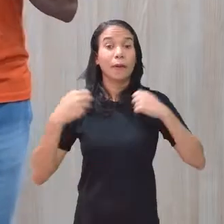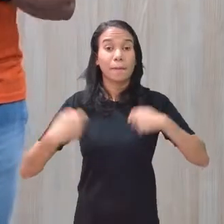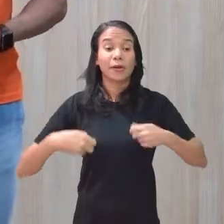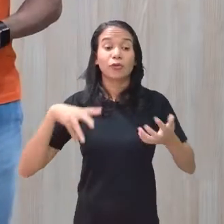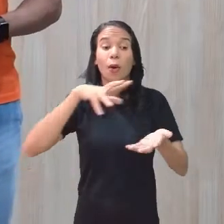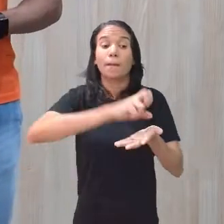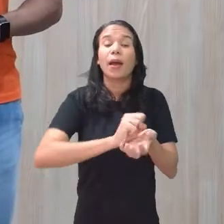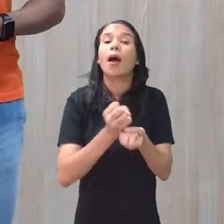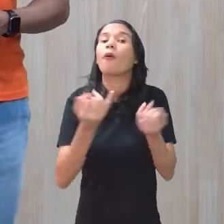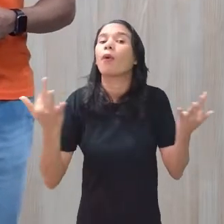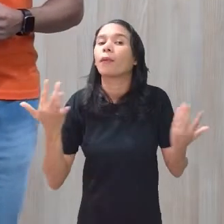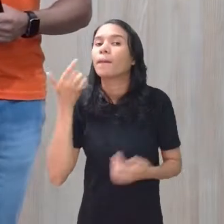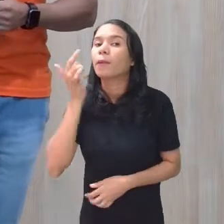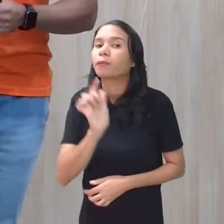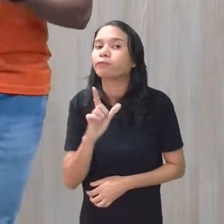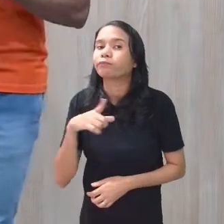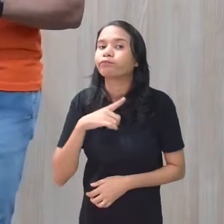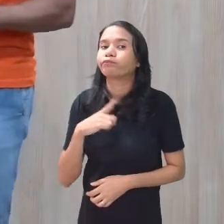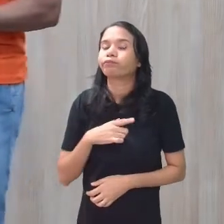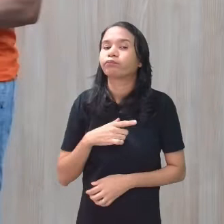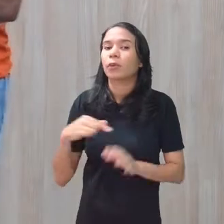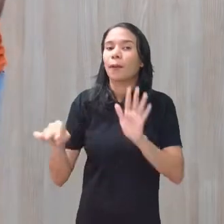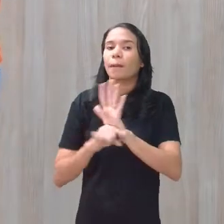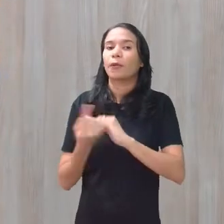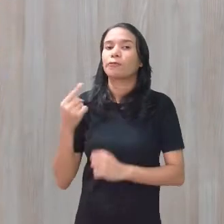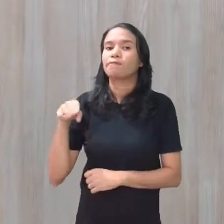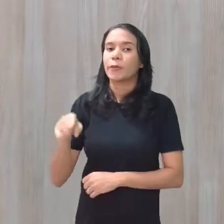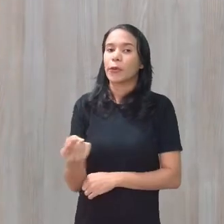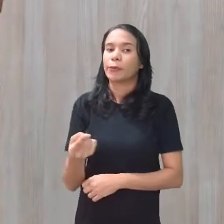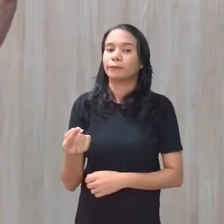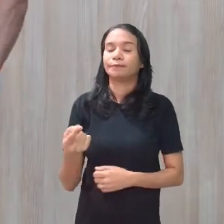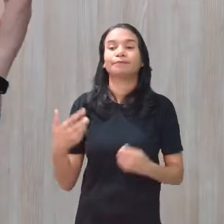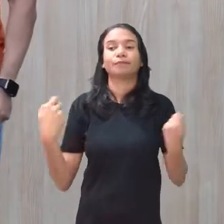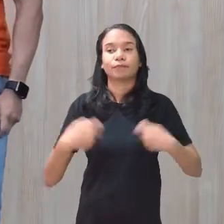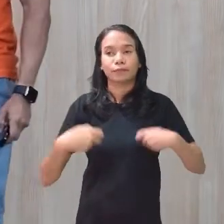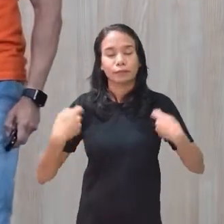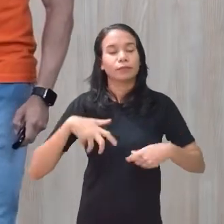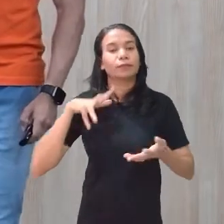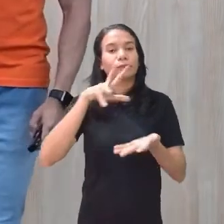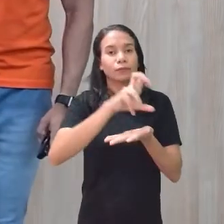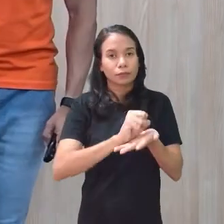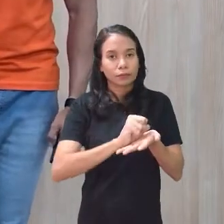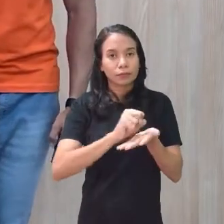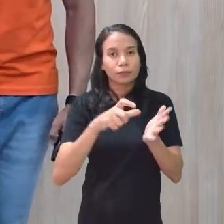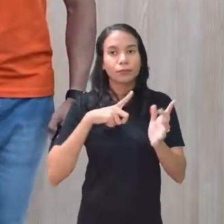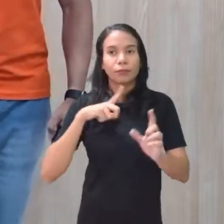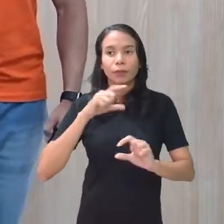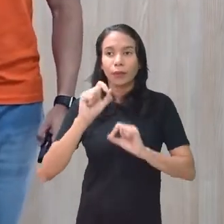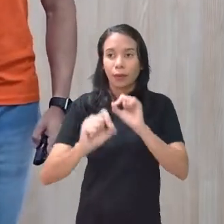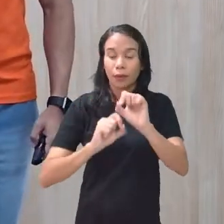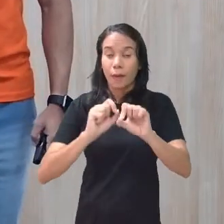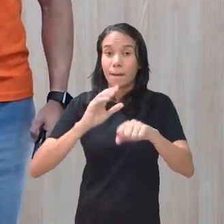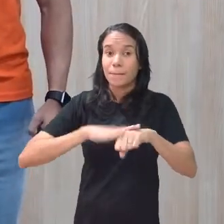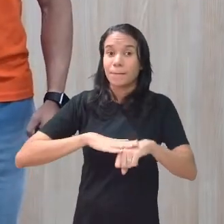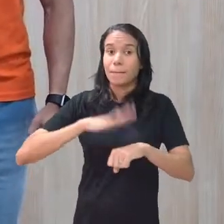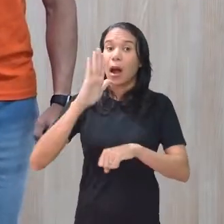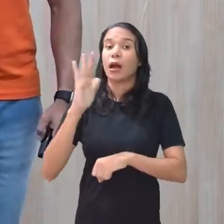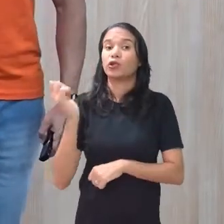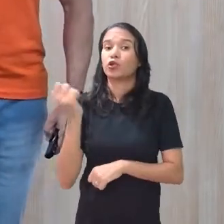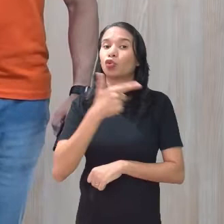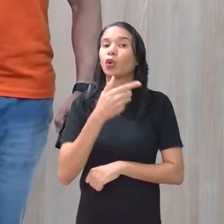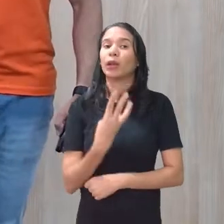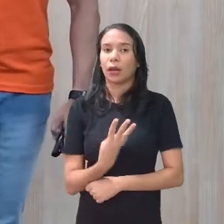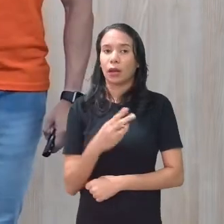sacar quanto para ficar com um saldo negativo aí de R$1.000? Eu precisei fazer um saque superior